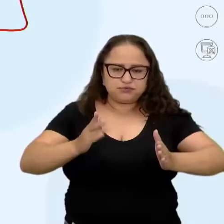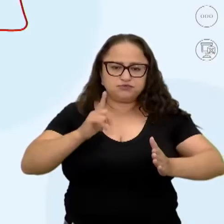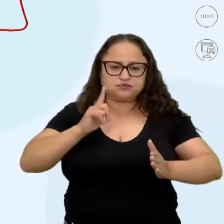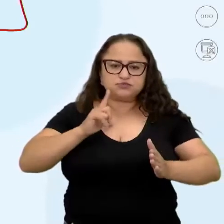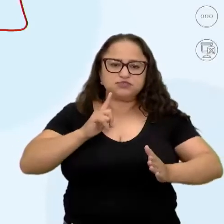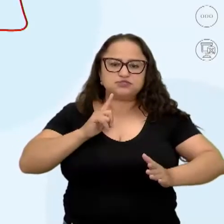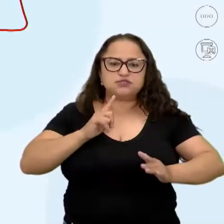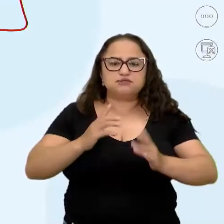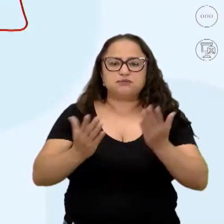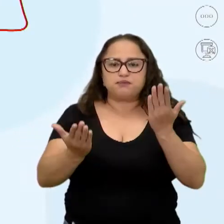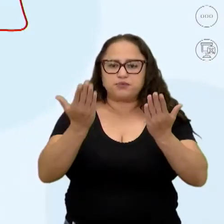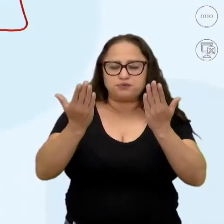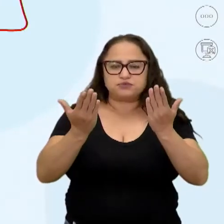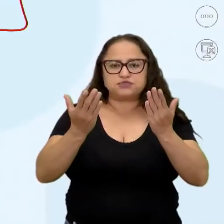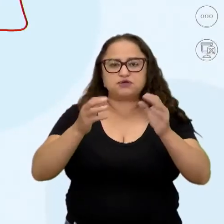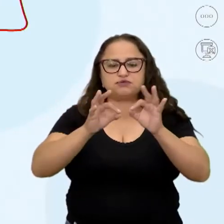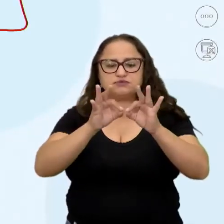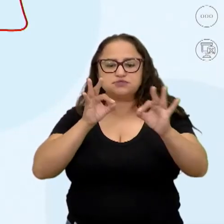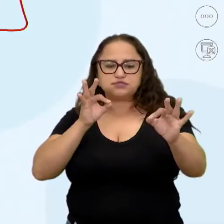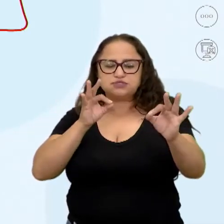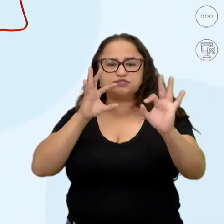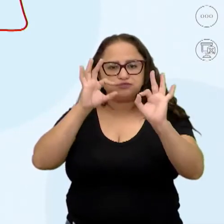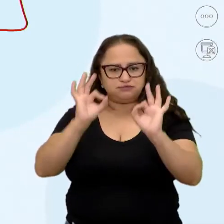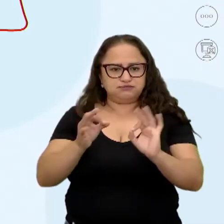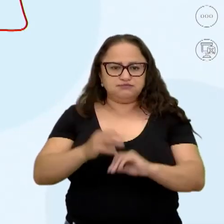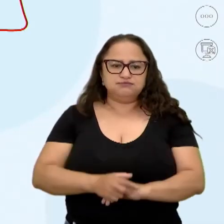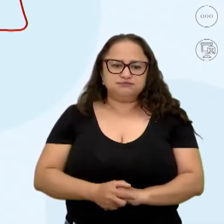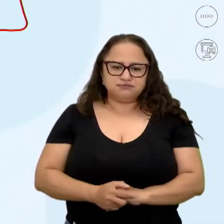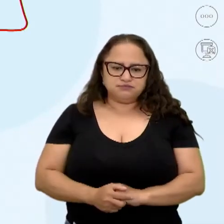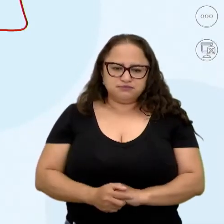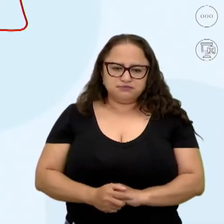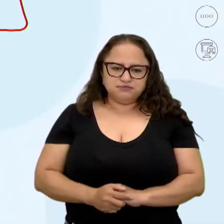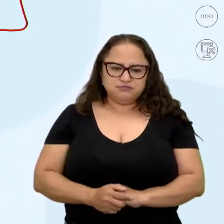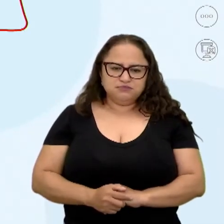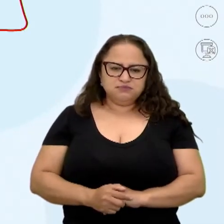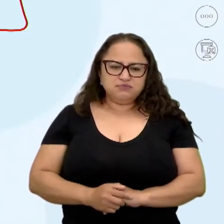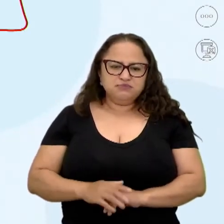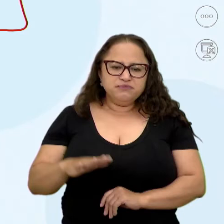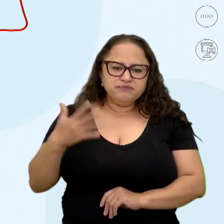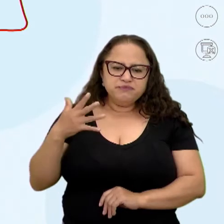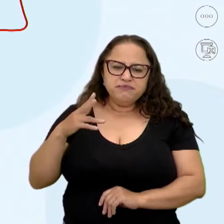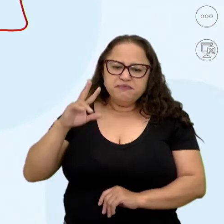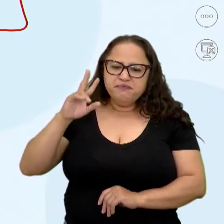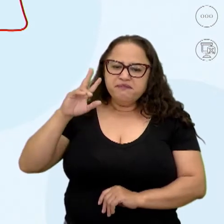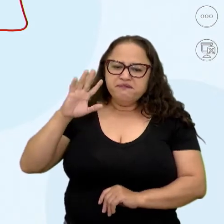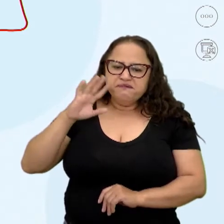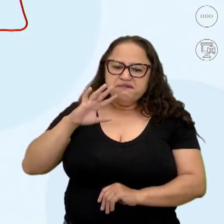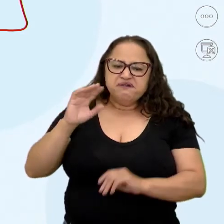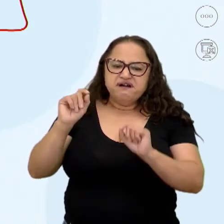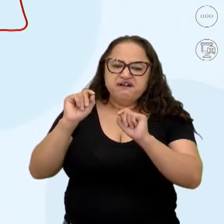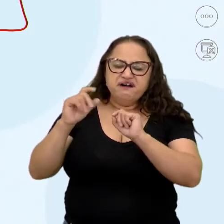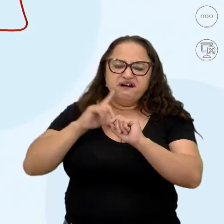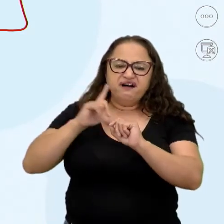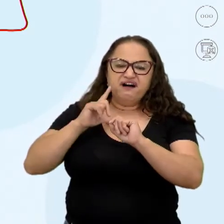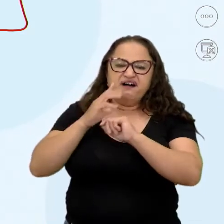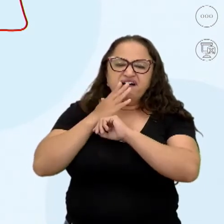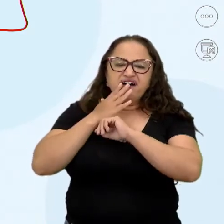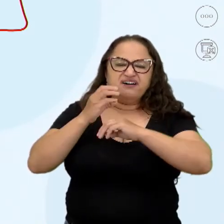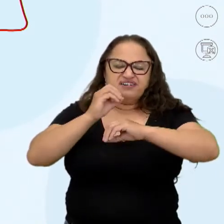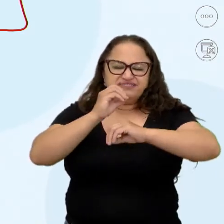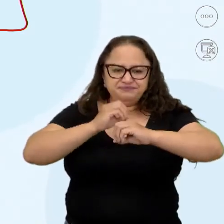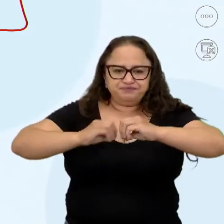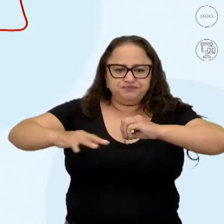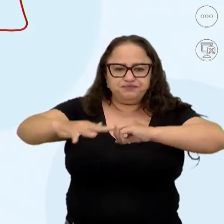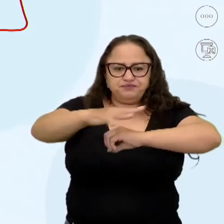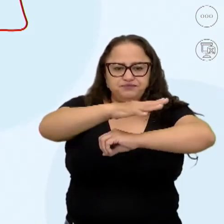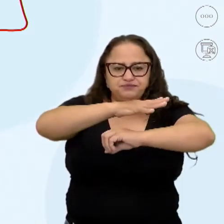à distância, né? No caso. E aí tá mostrando... Olha que legal, pessoal. Esse gifzinho aí mostra, né? Como que acontece